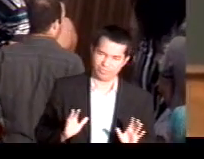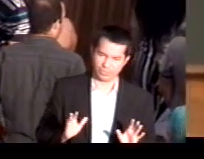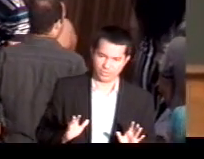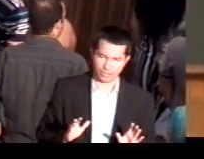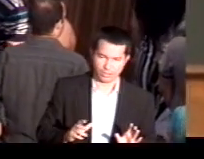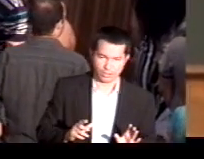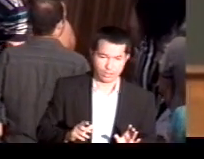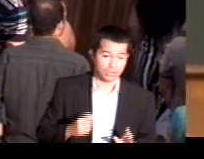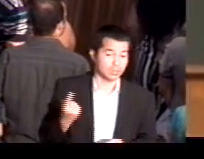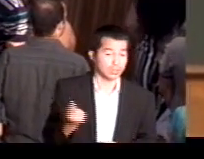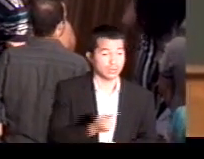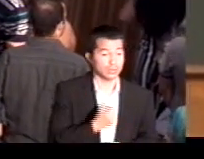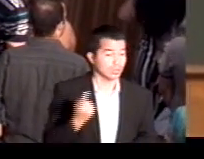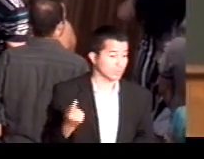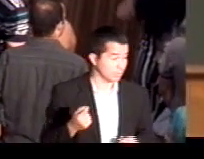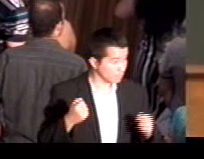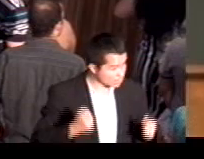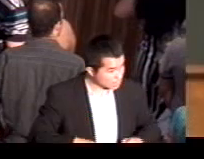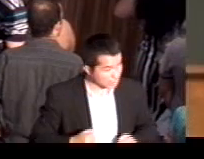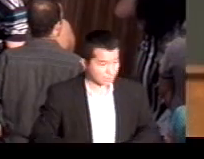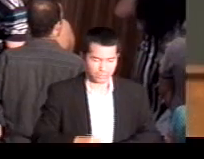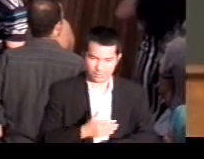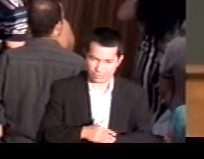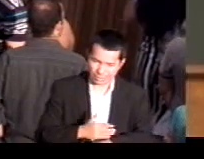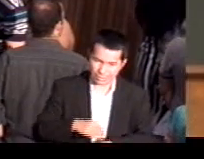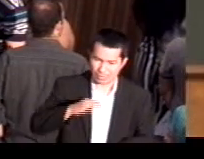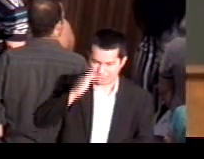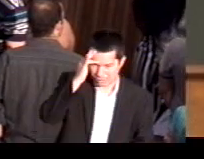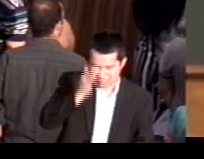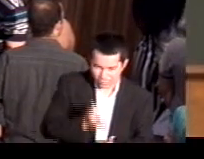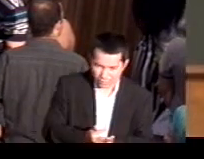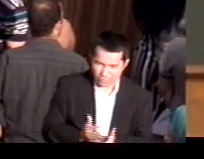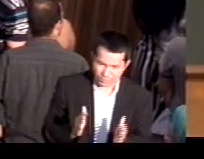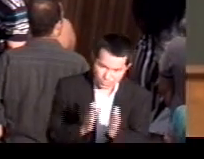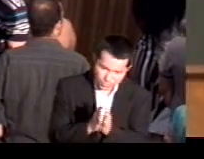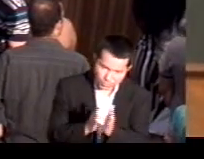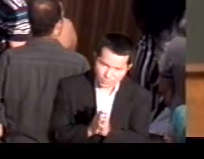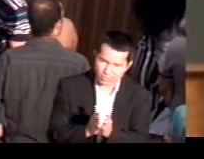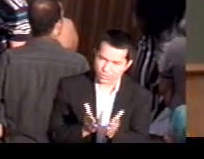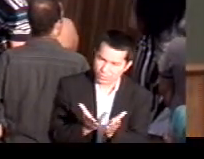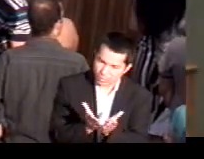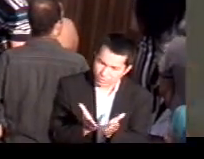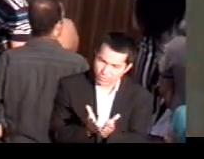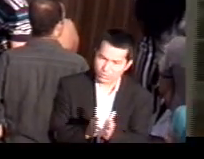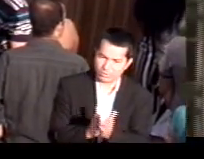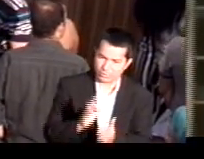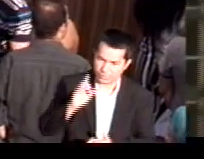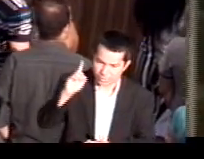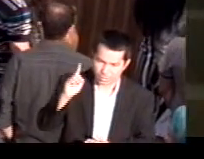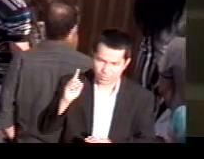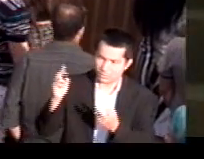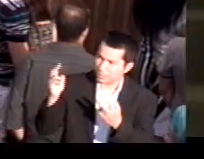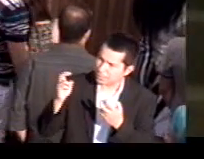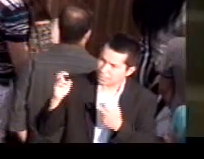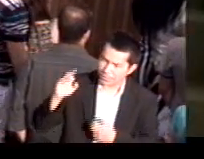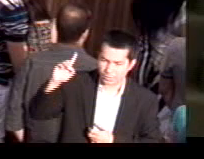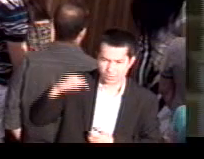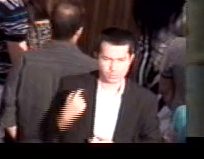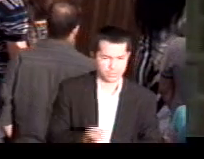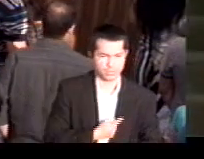aqui agora. Você já sabe disso, não é verdade? Então a gente precisa tomar posse das